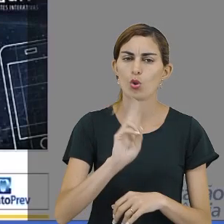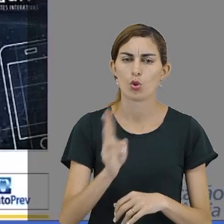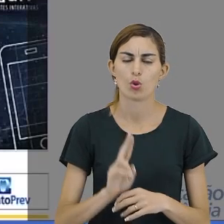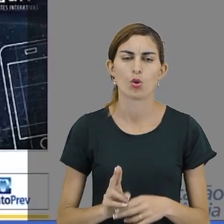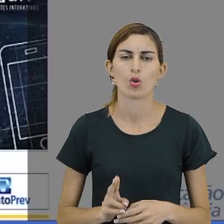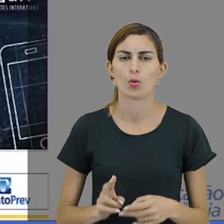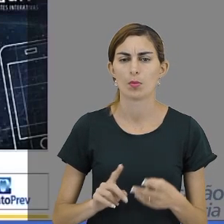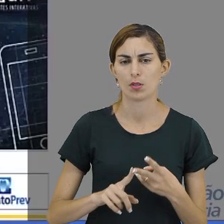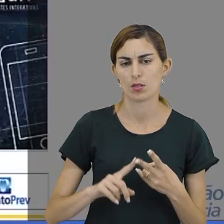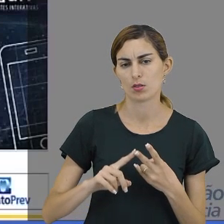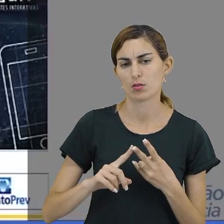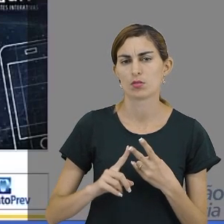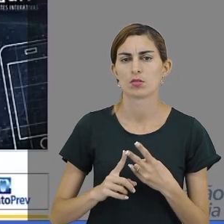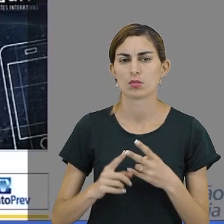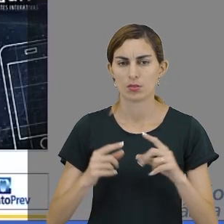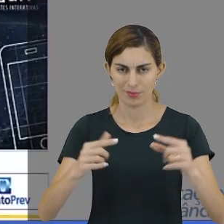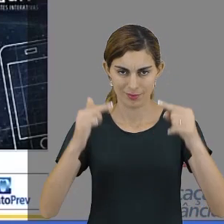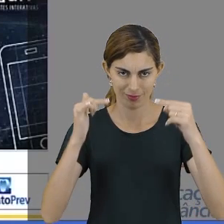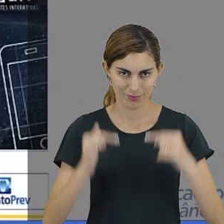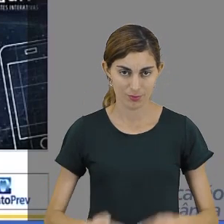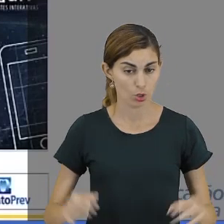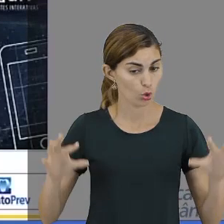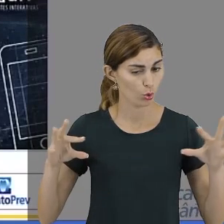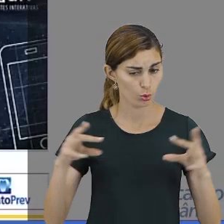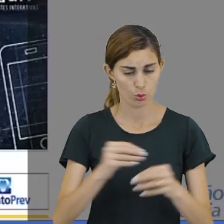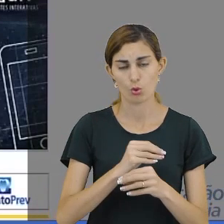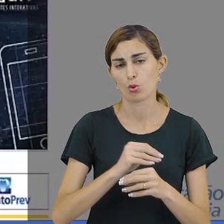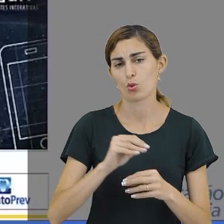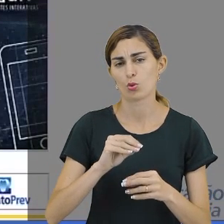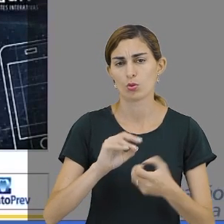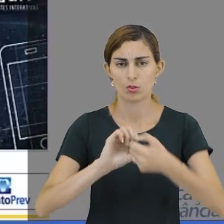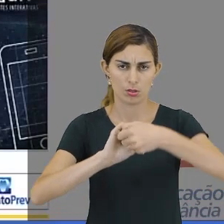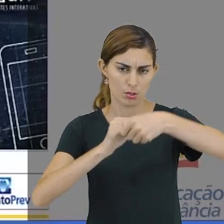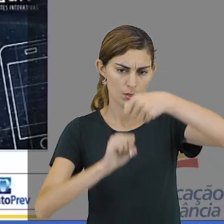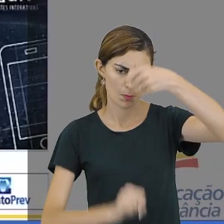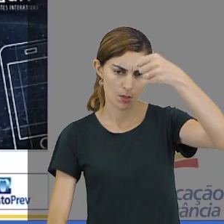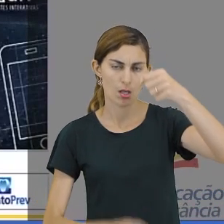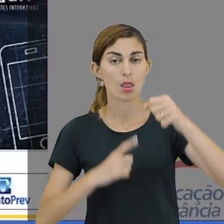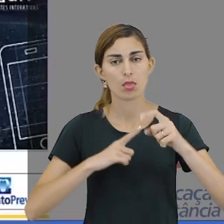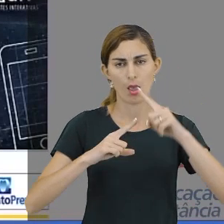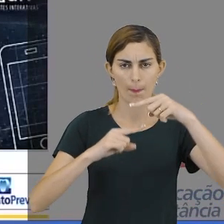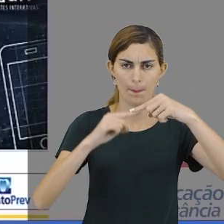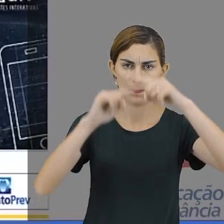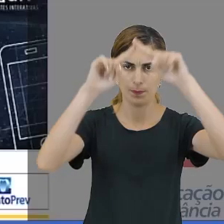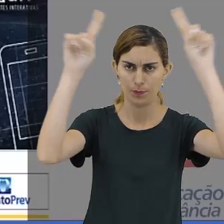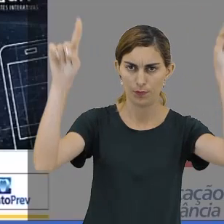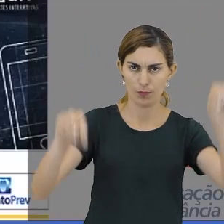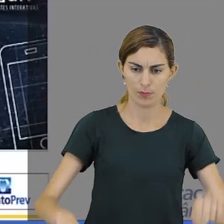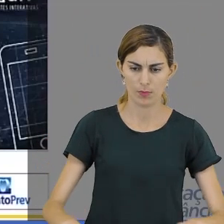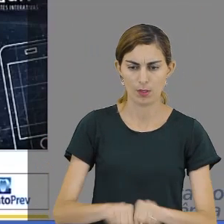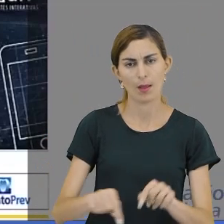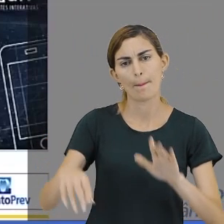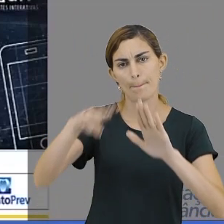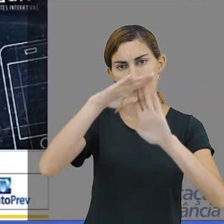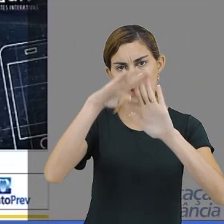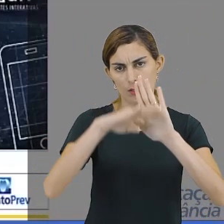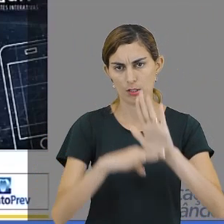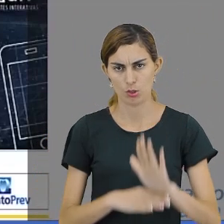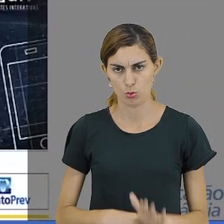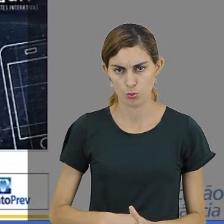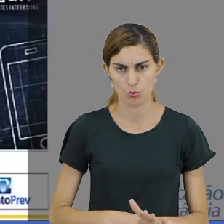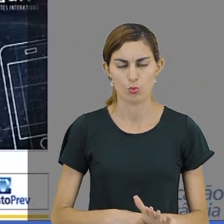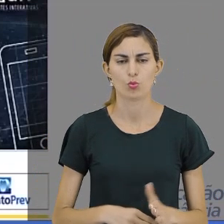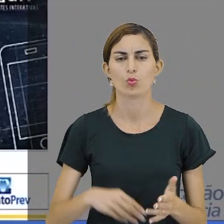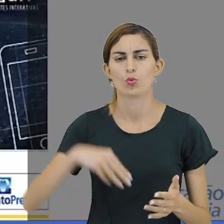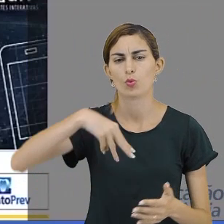chamados skyscrapers. Todos esses banners aqui, eles têm um tamanho padrão. Então você tem, por exemplo, aqui